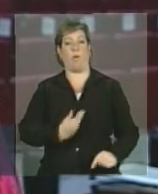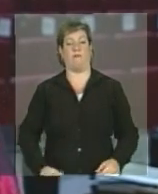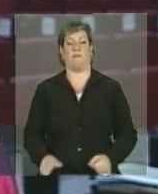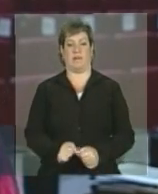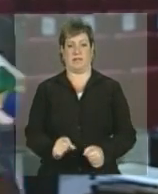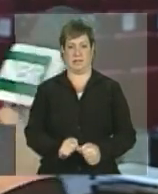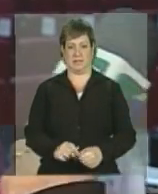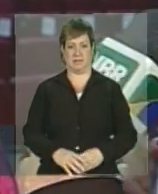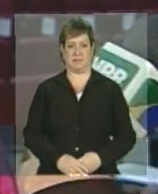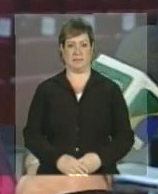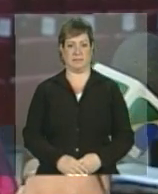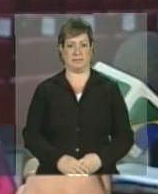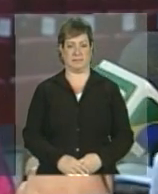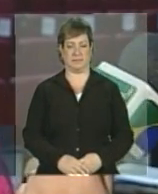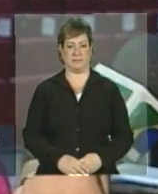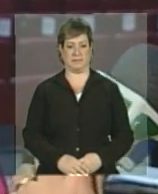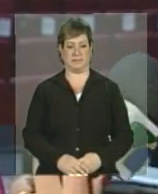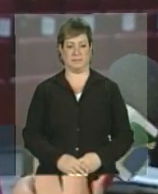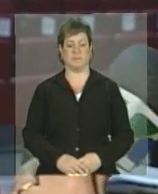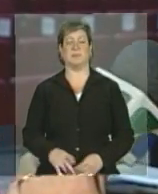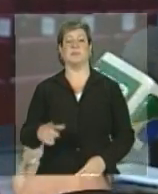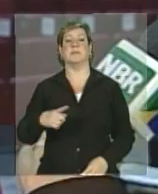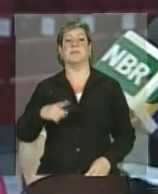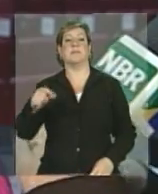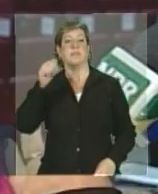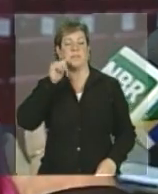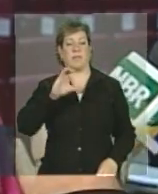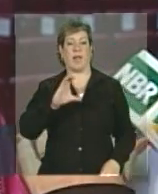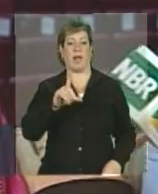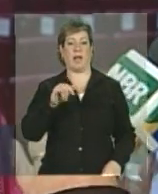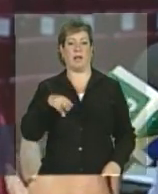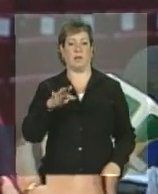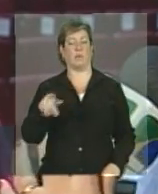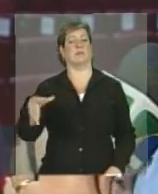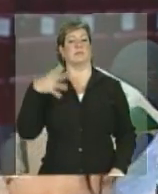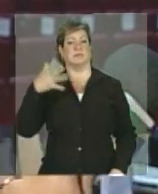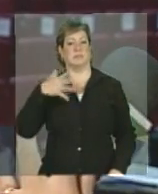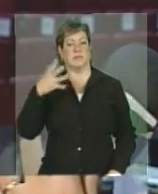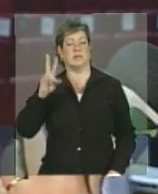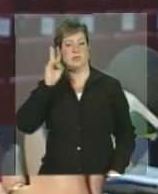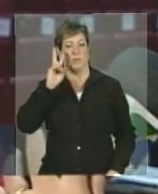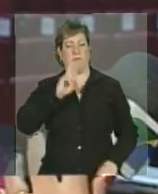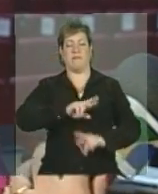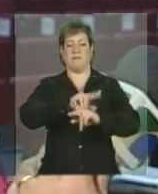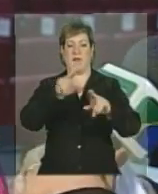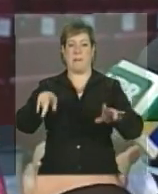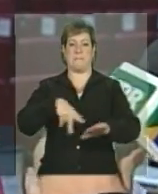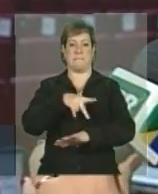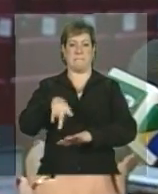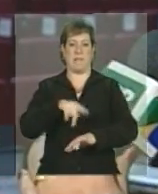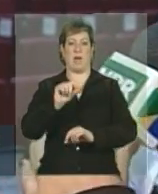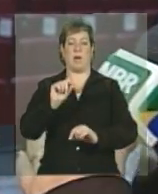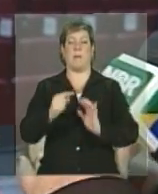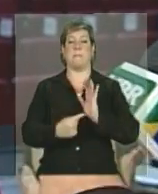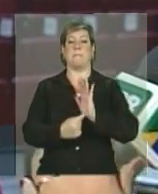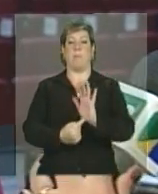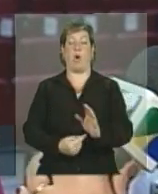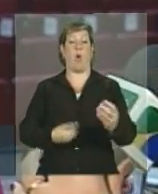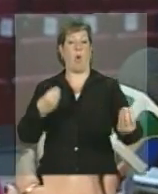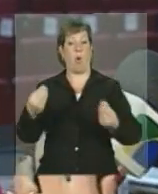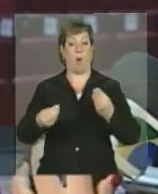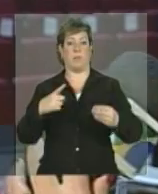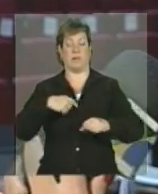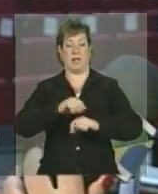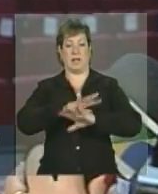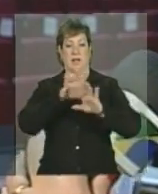faz. Bom, em seu discurso, Hillary Clinton citou várias ações de vários países justamente que mostram como ter transparência